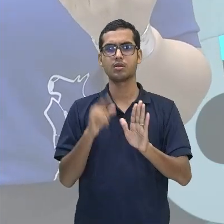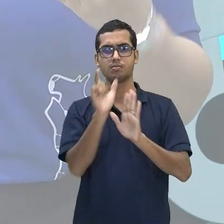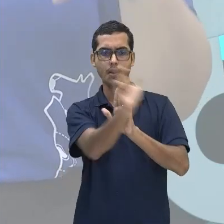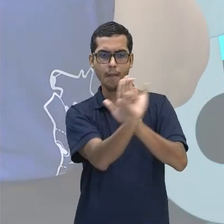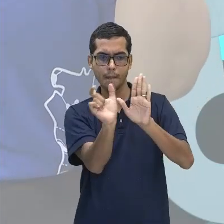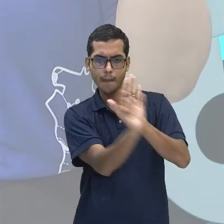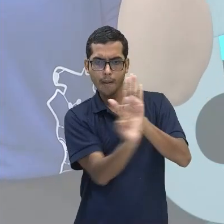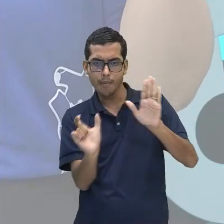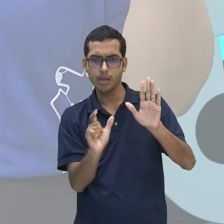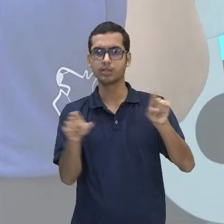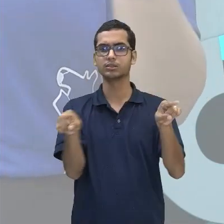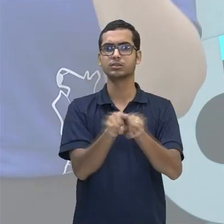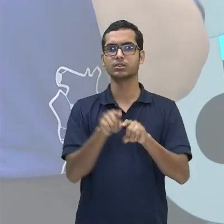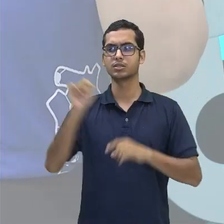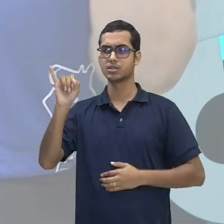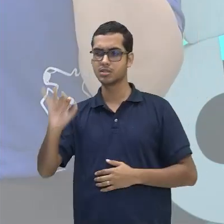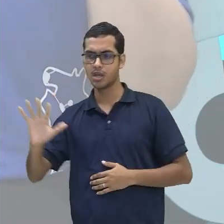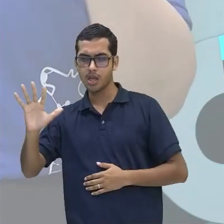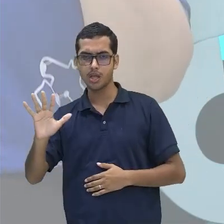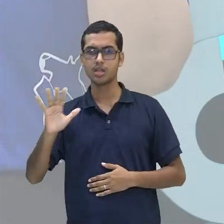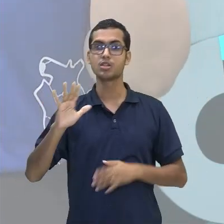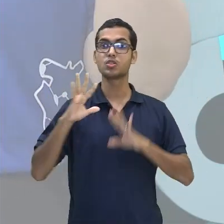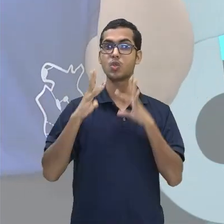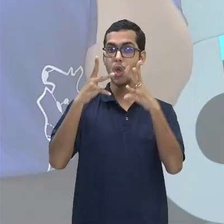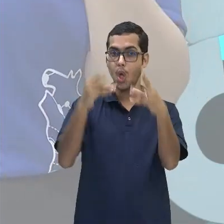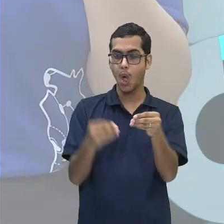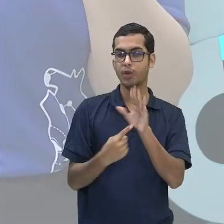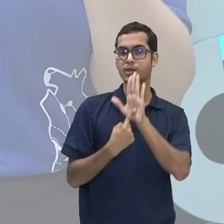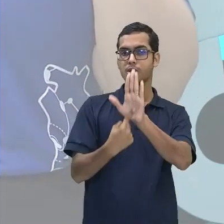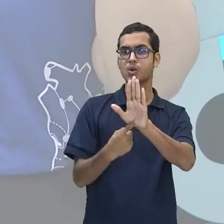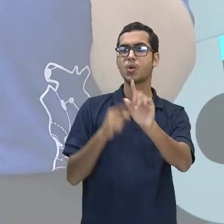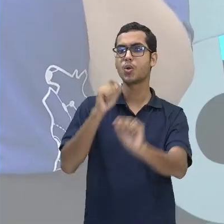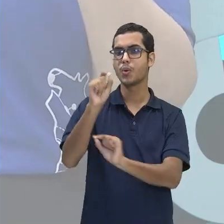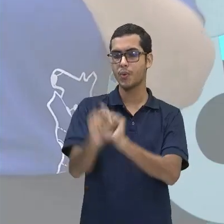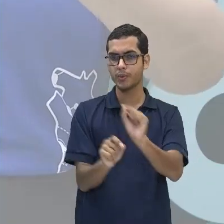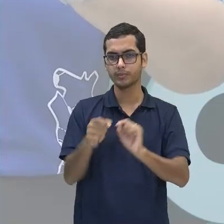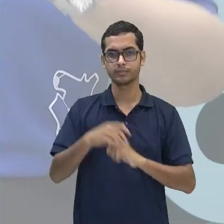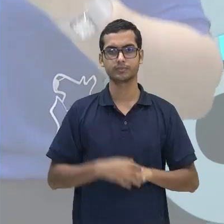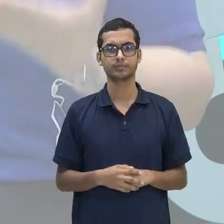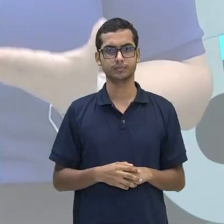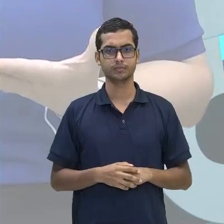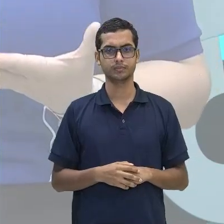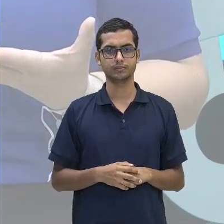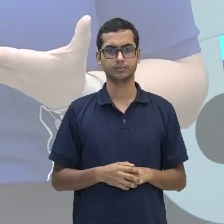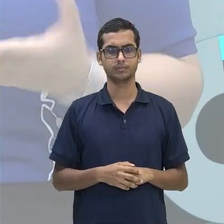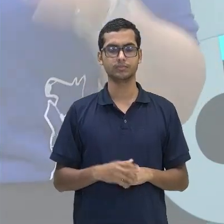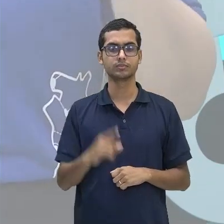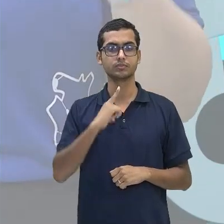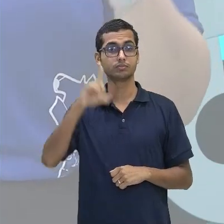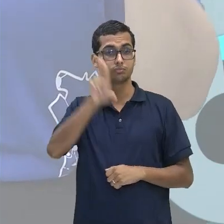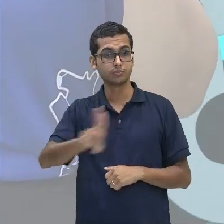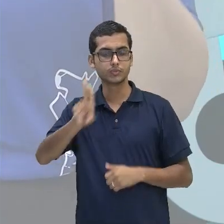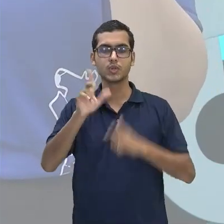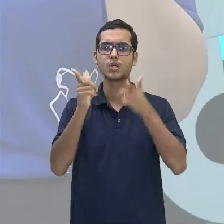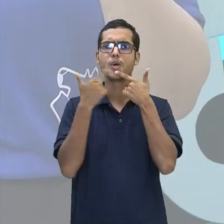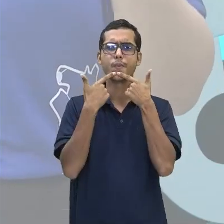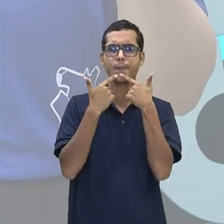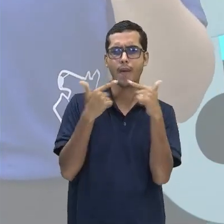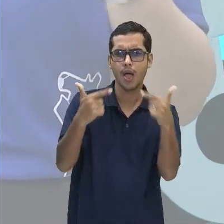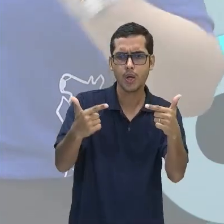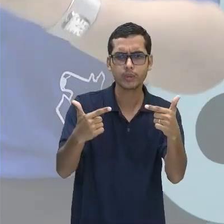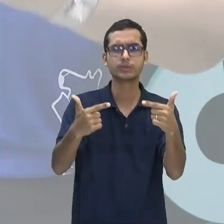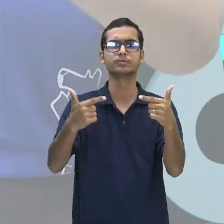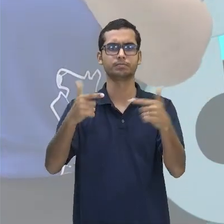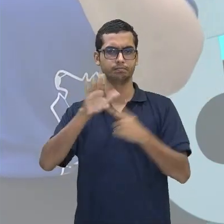imagens, correto? Todos eles estão aí constituídos por meio de uma linguagem. Todos eles